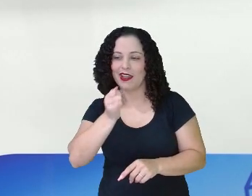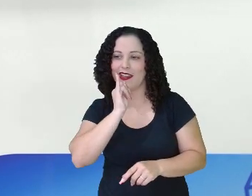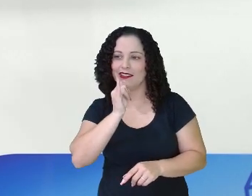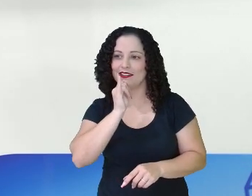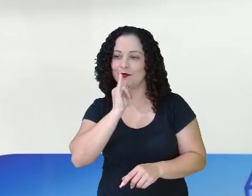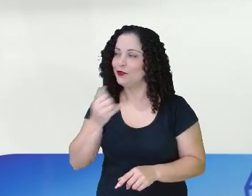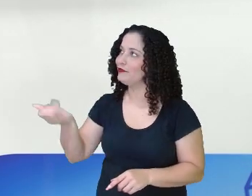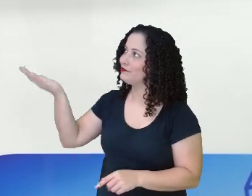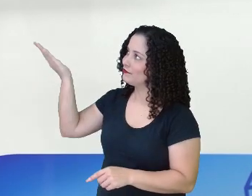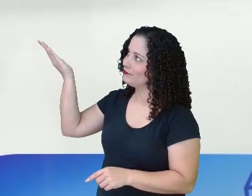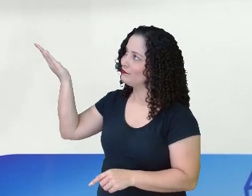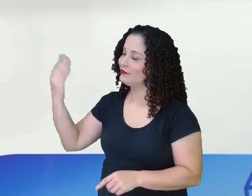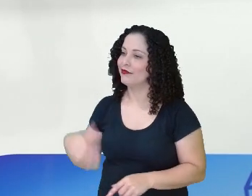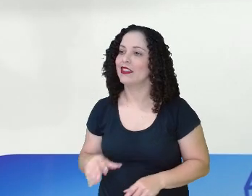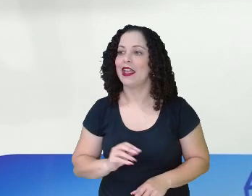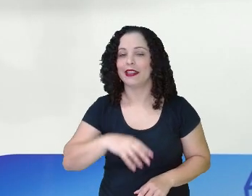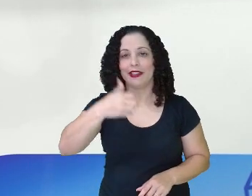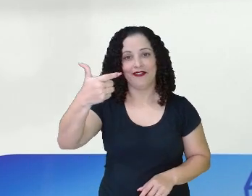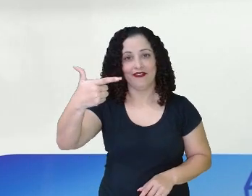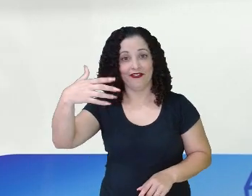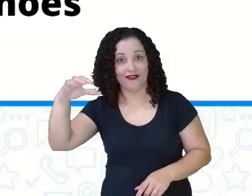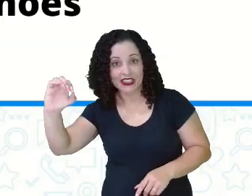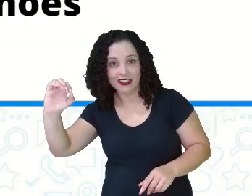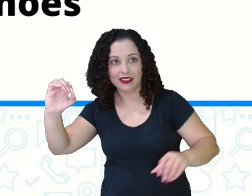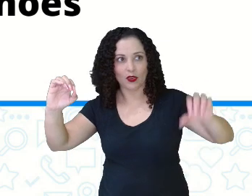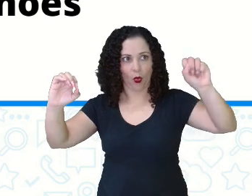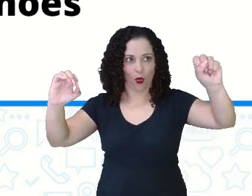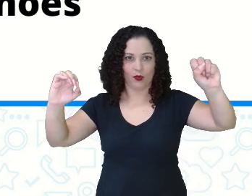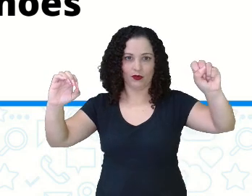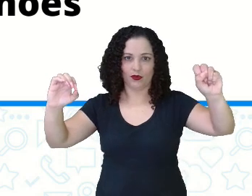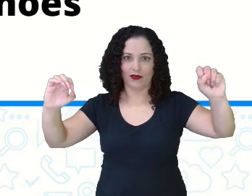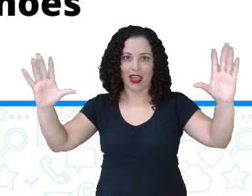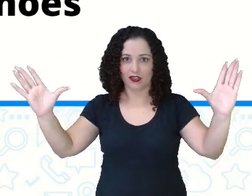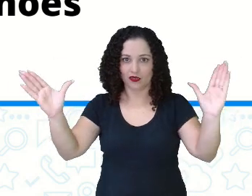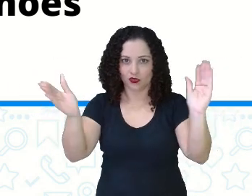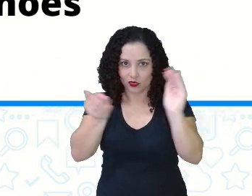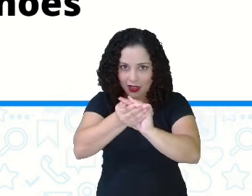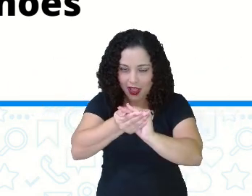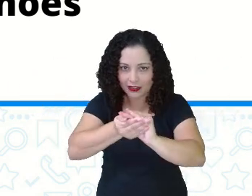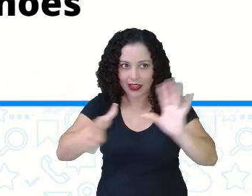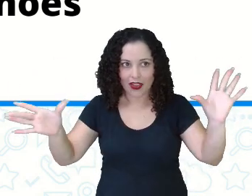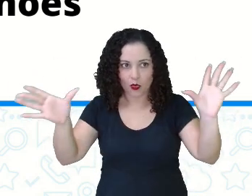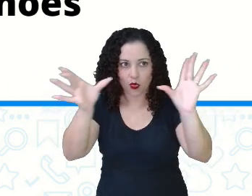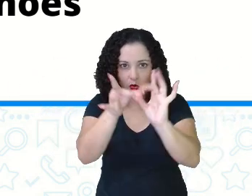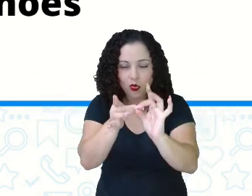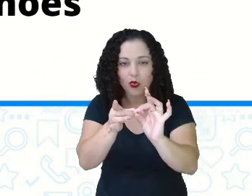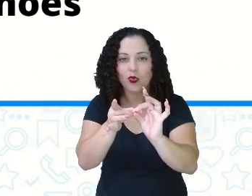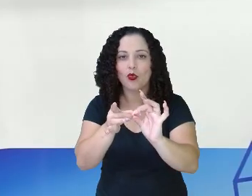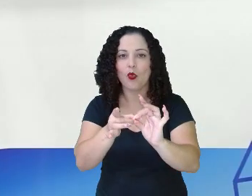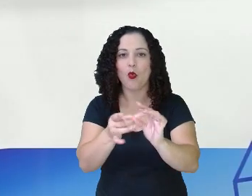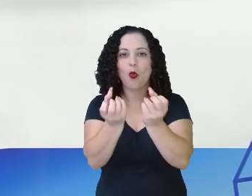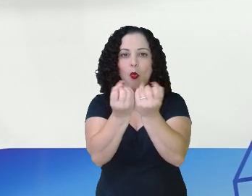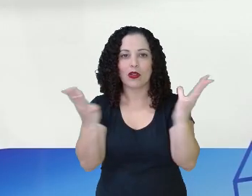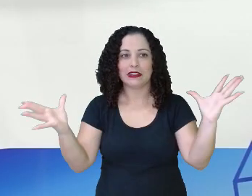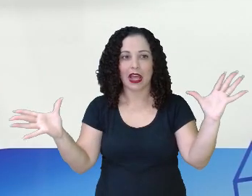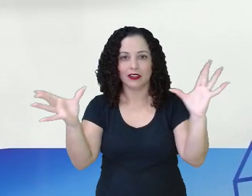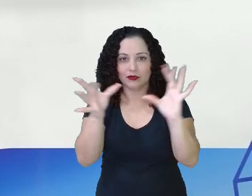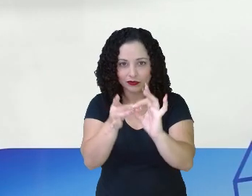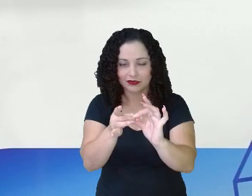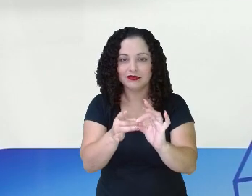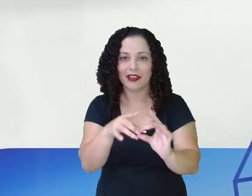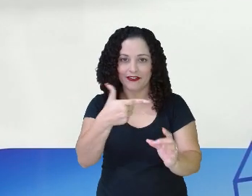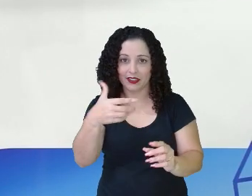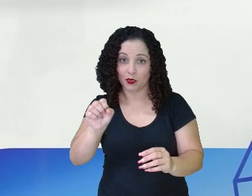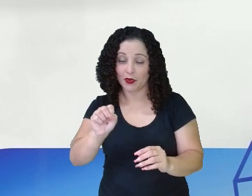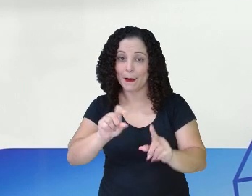minha imagem, que tem as maçãs e os limões. Eu vou juntar as 8 maçãs com os 20 limões. Lá na prova externa